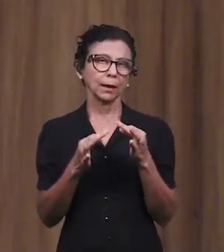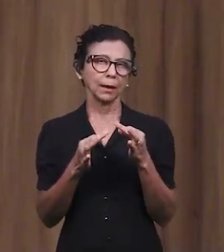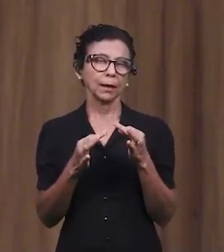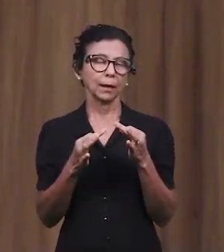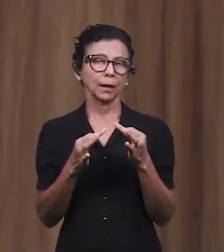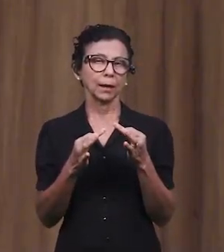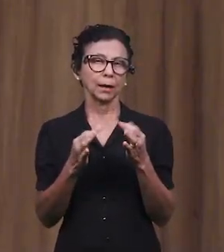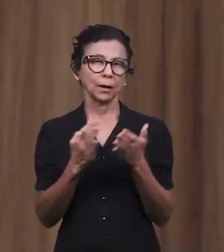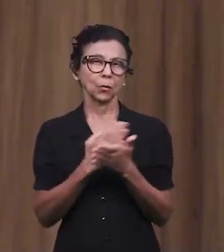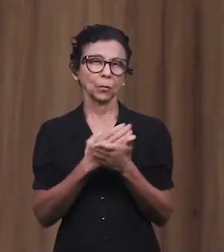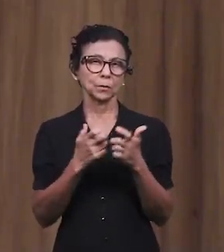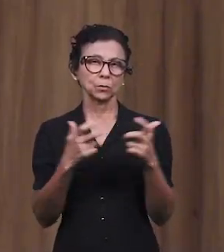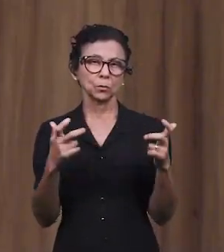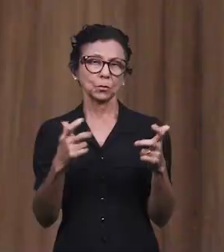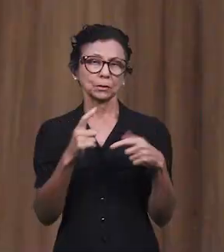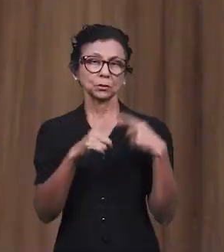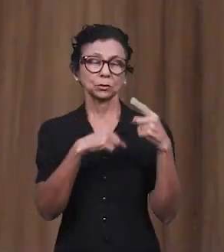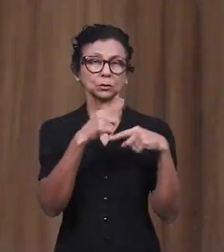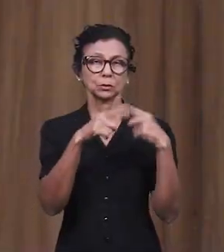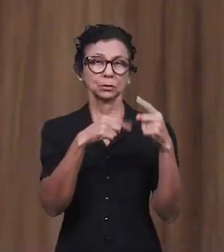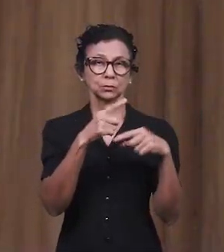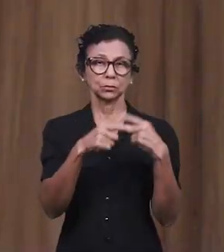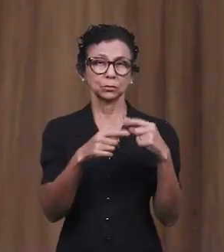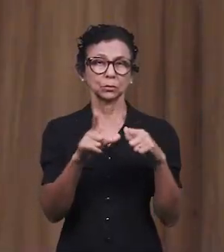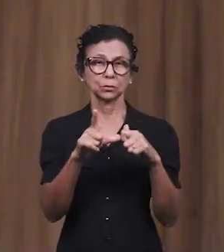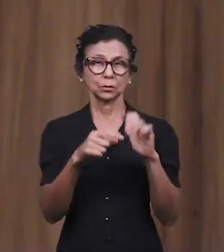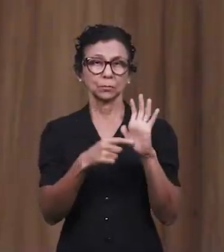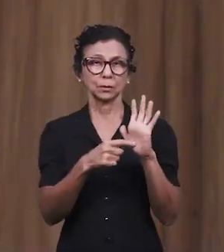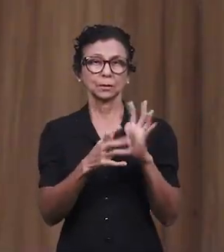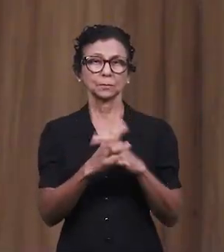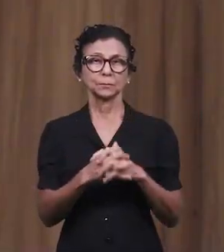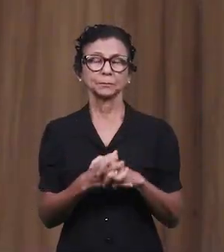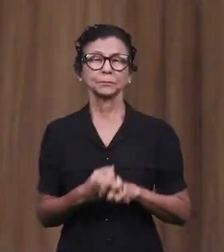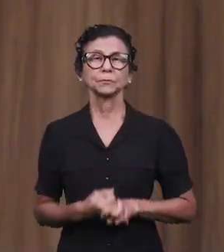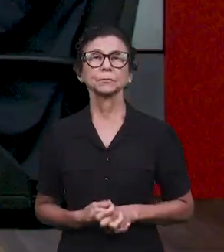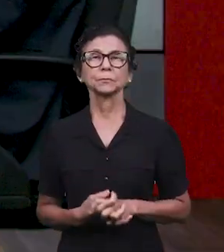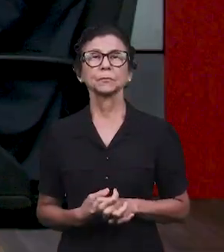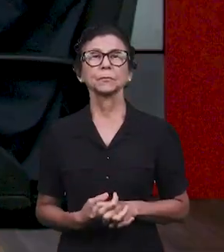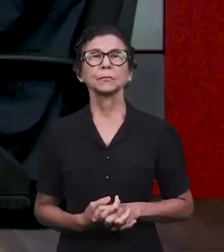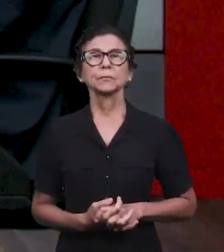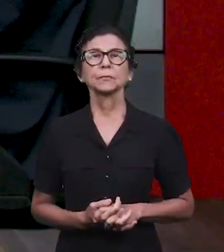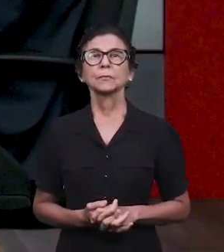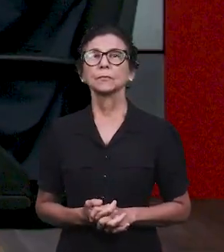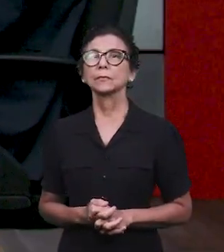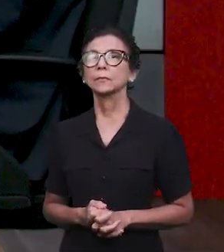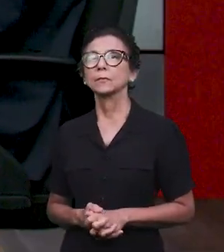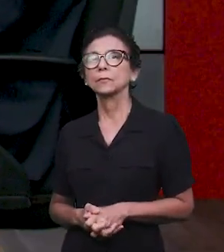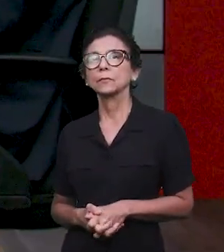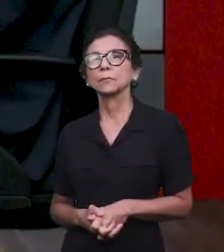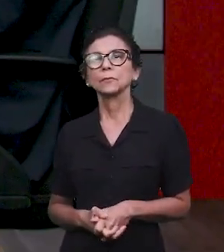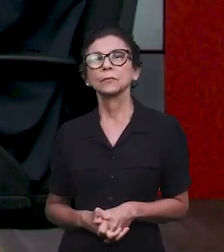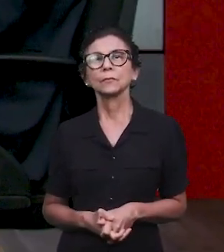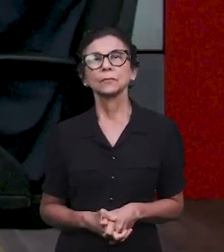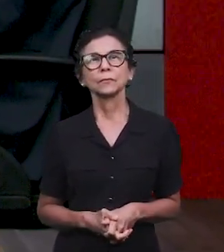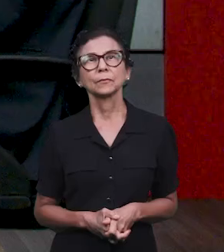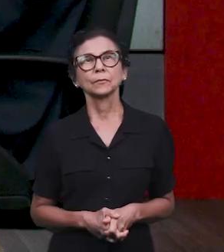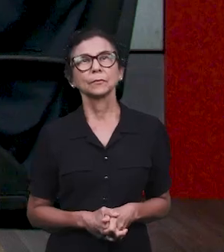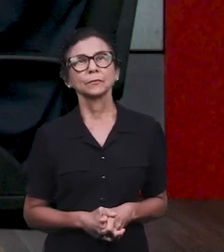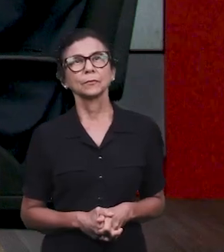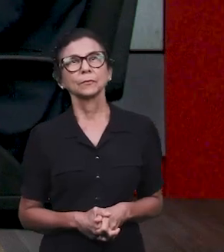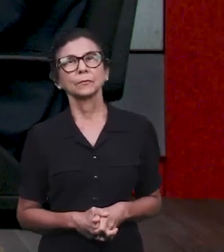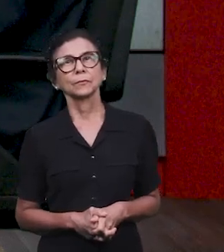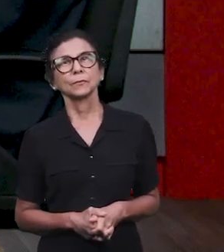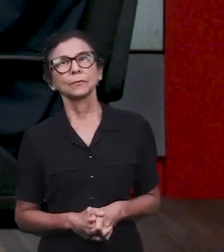também dessa genealogia que o evangelista Lucas apresenta. Pastor Juliano, na